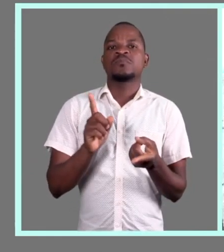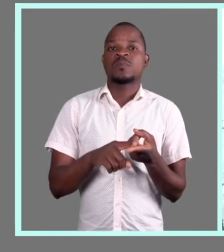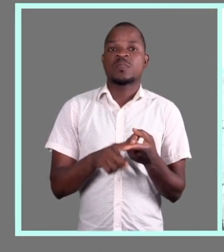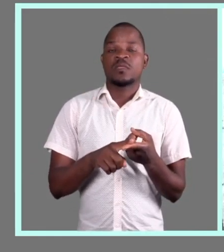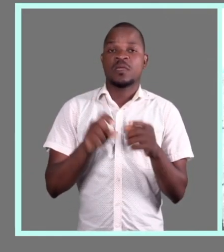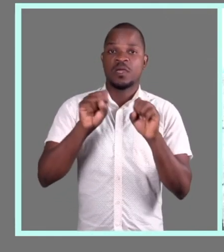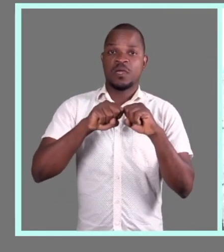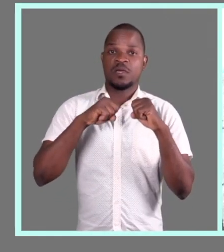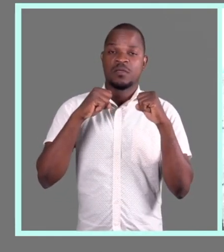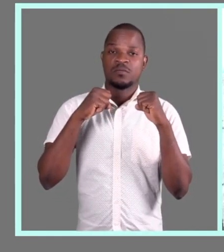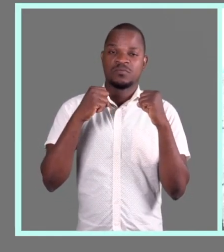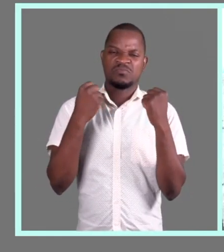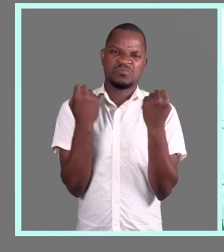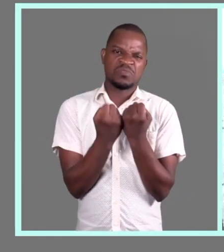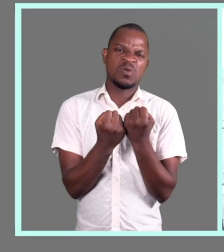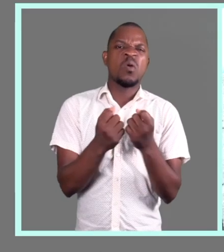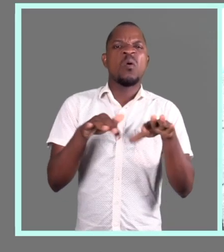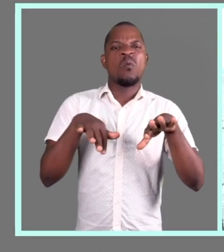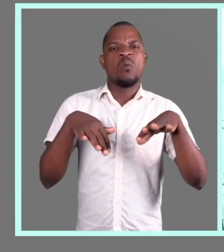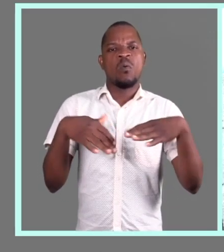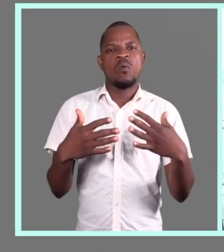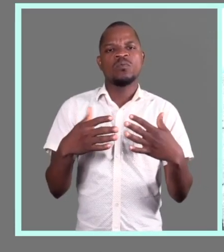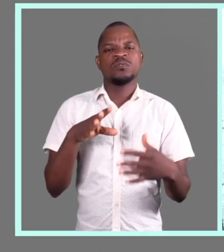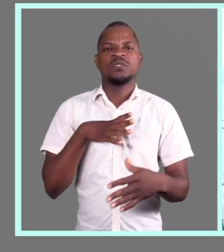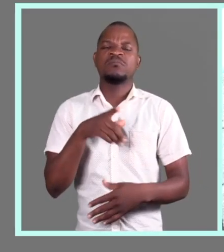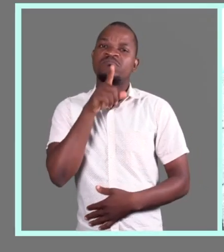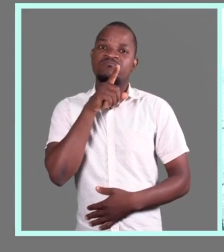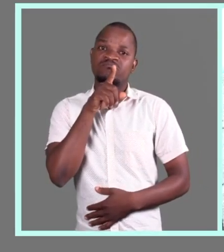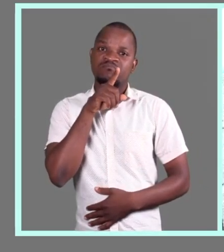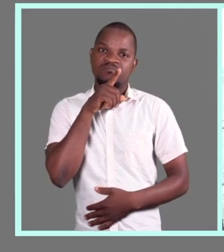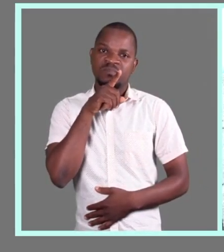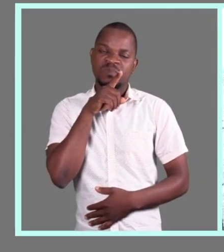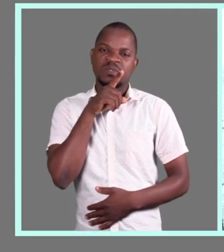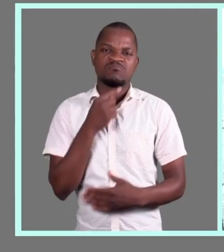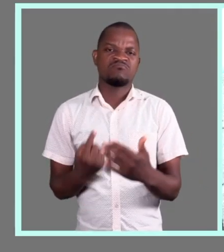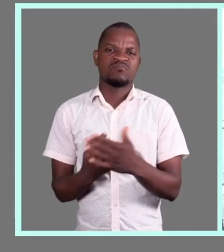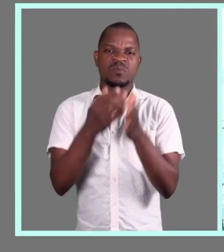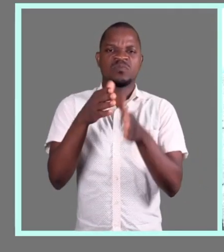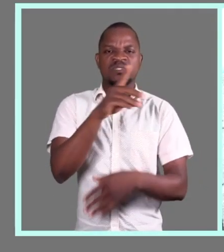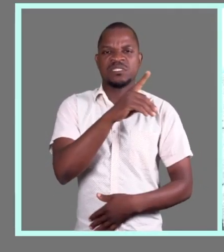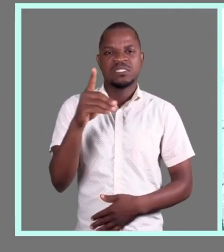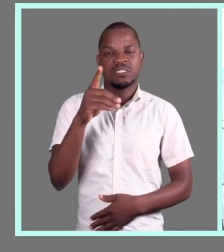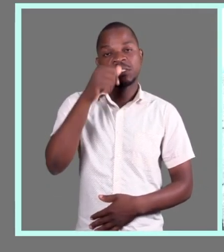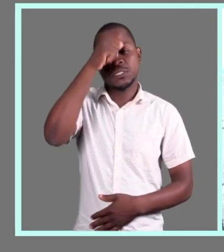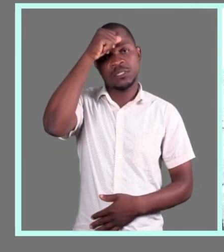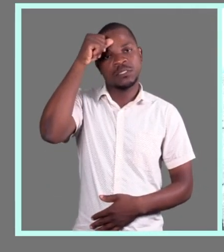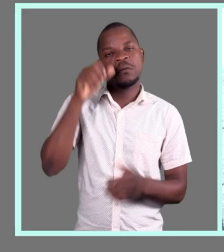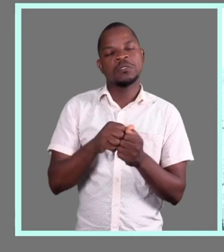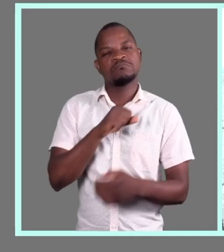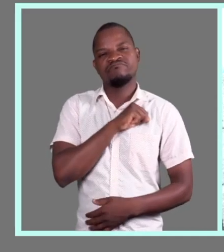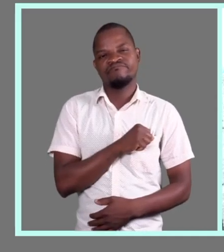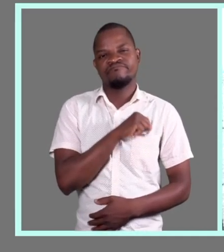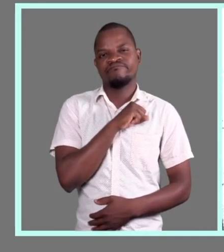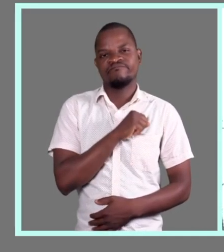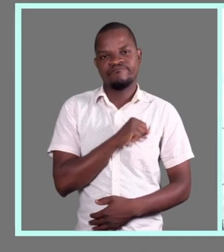E a sensação de ter alguém assim é horrível, porque, mas com o tempo, acabei